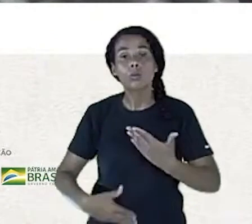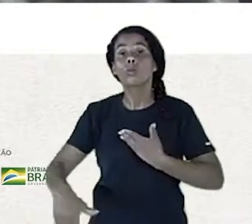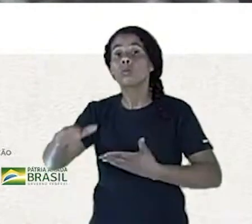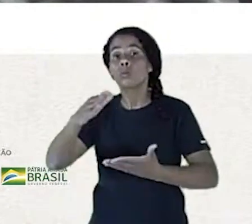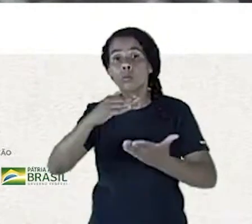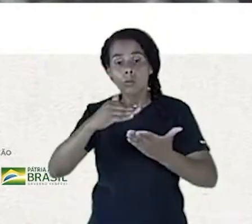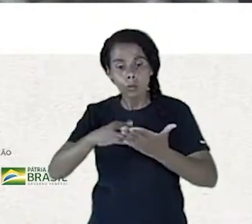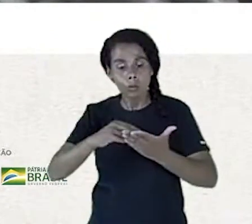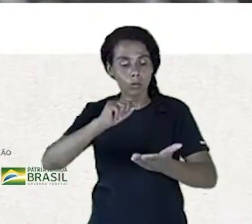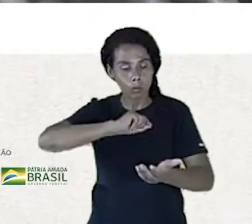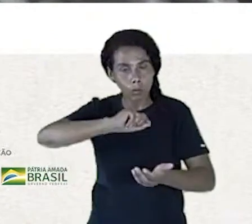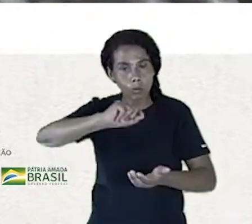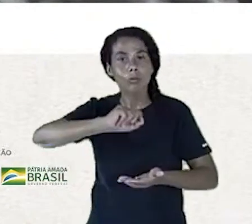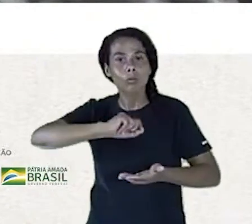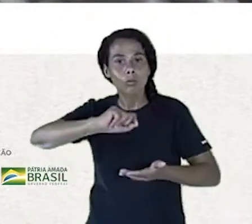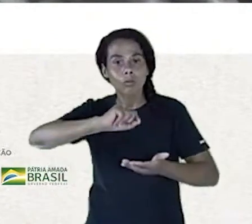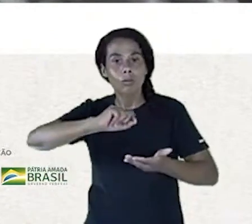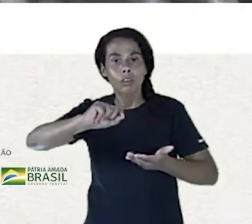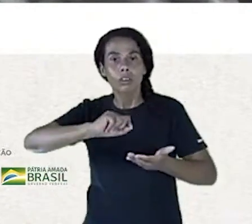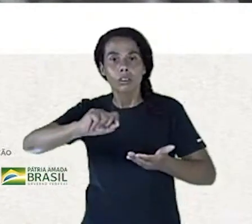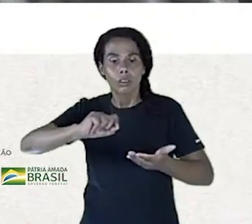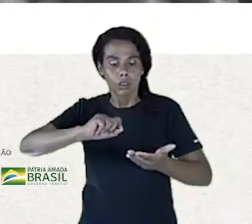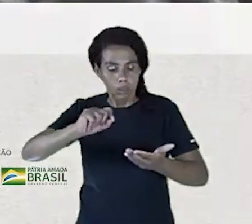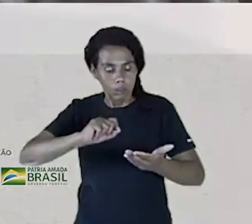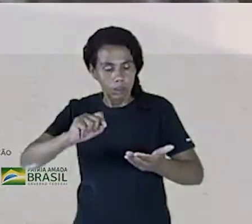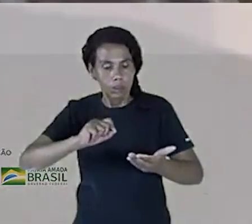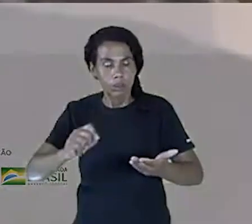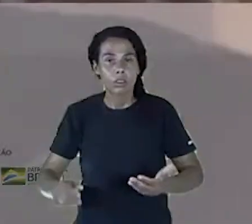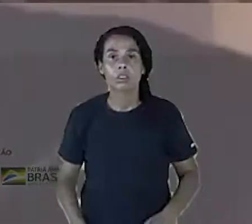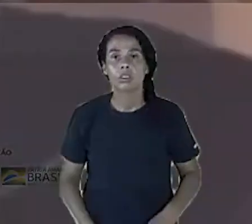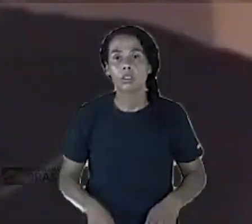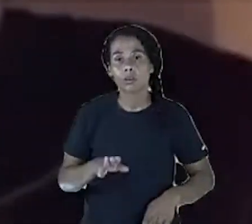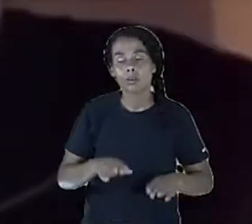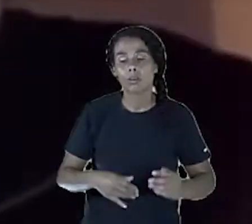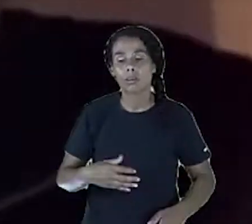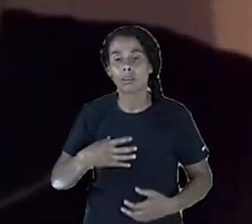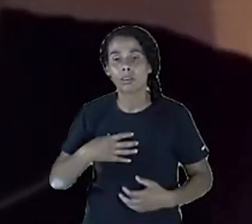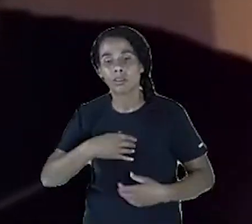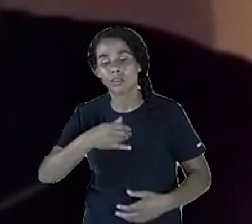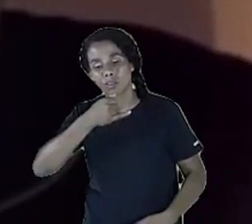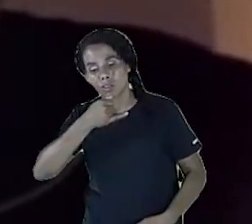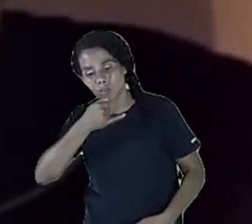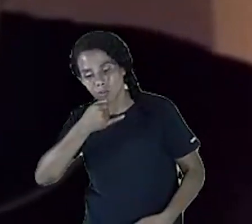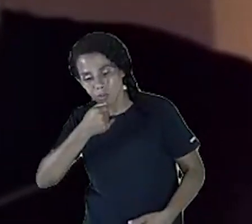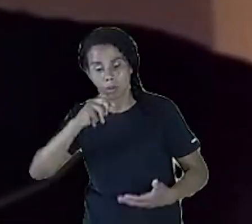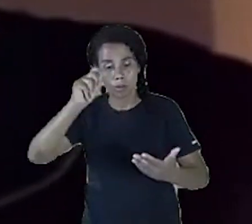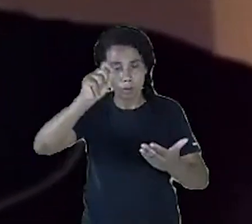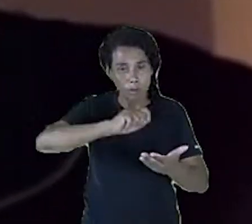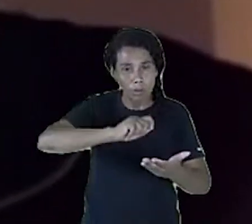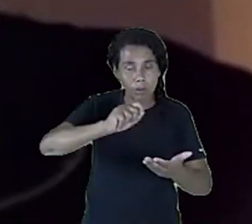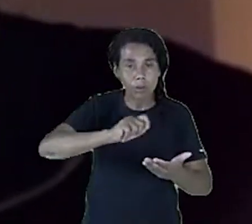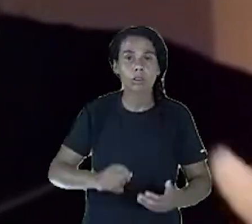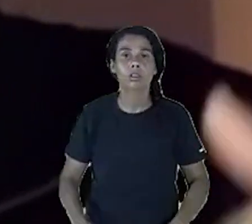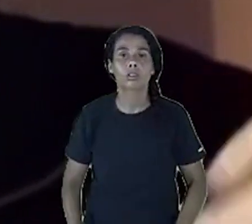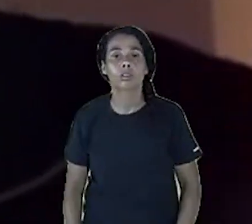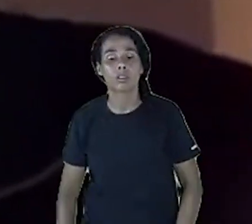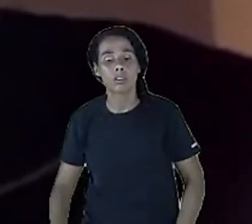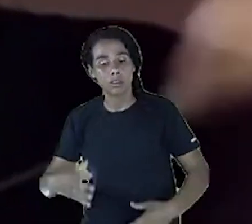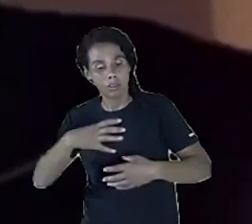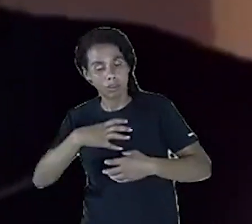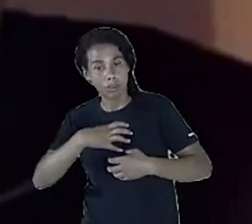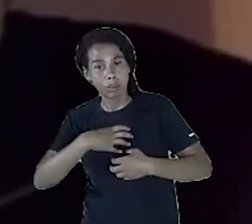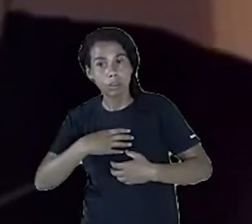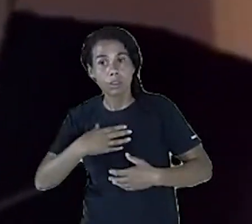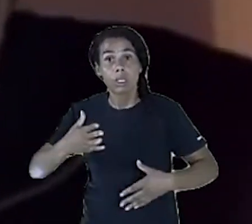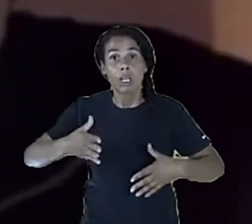a agonia de não dar vazão verdadeira ao sentimento que está